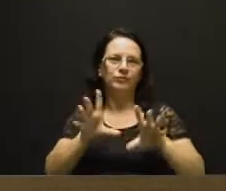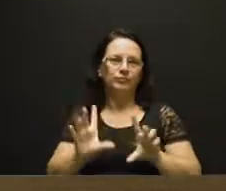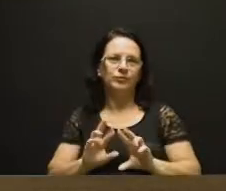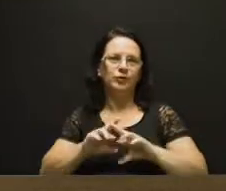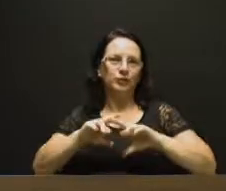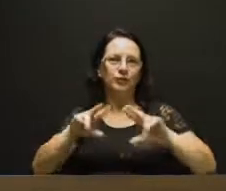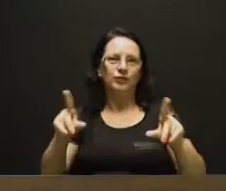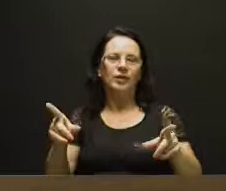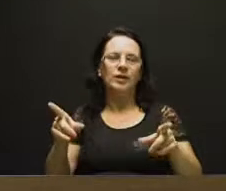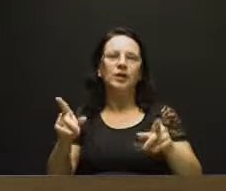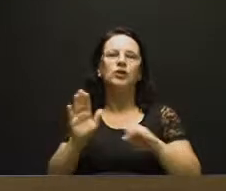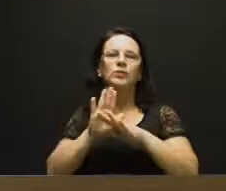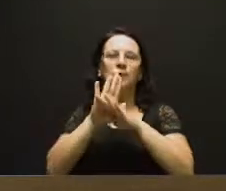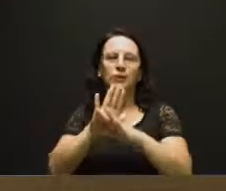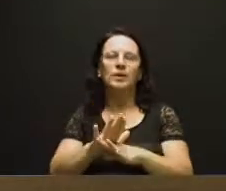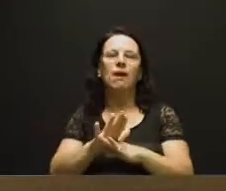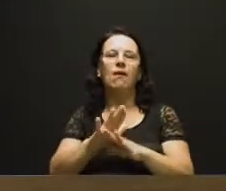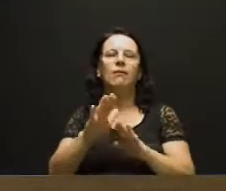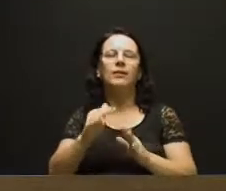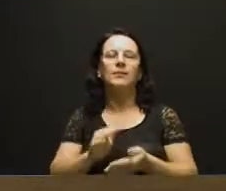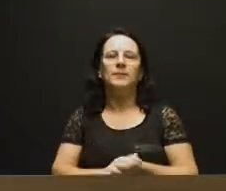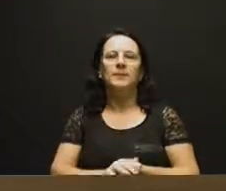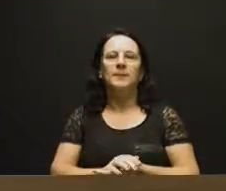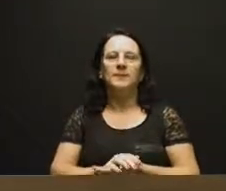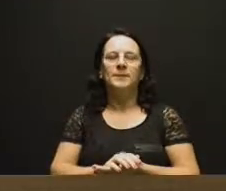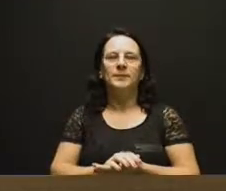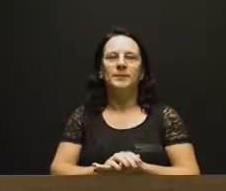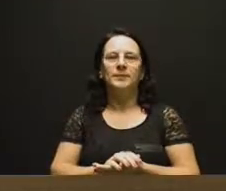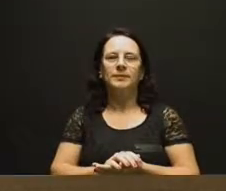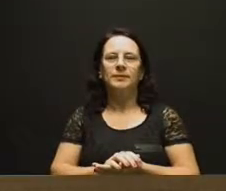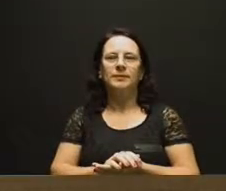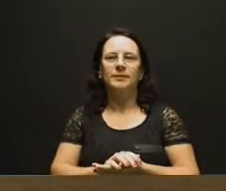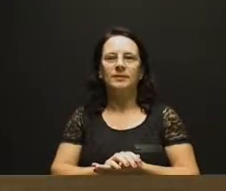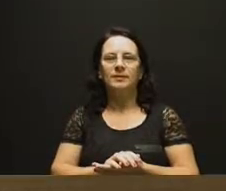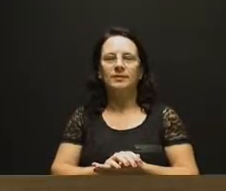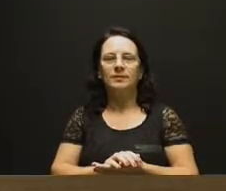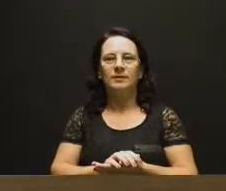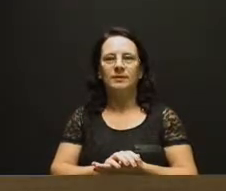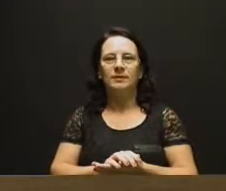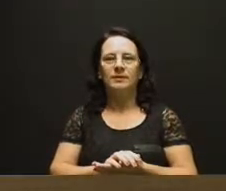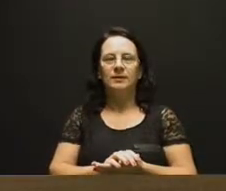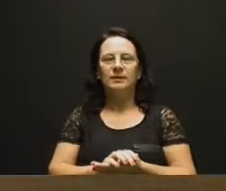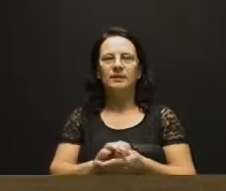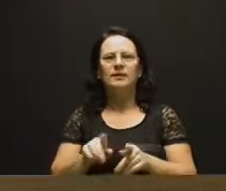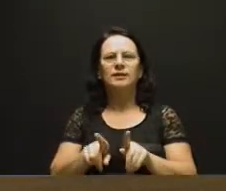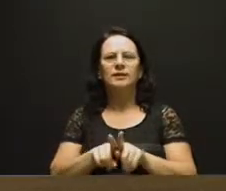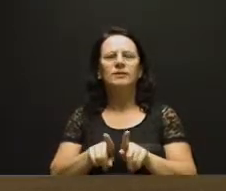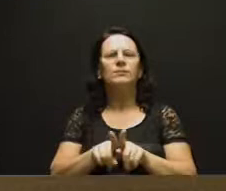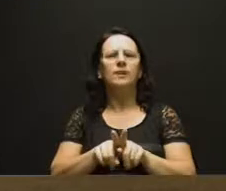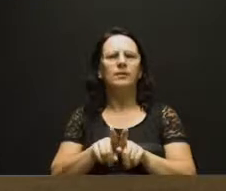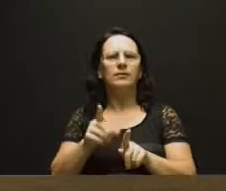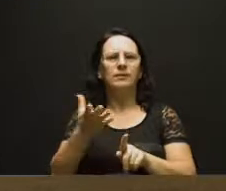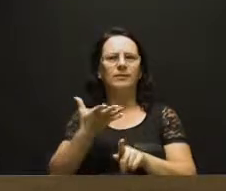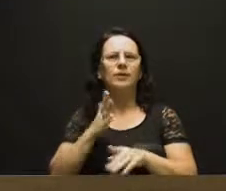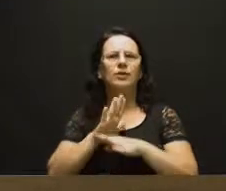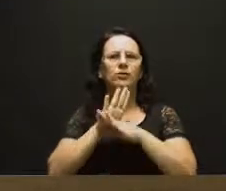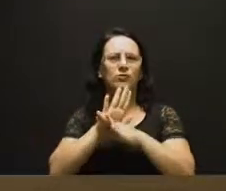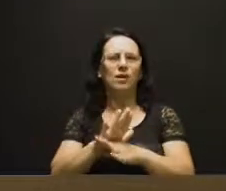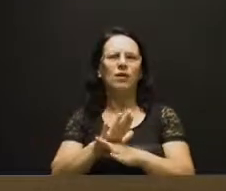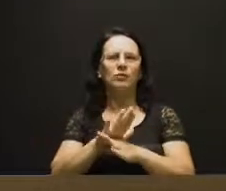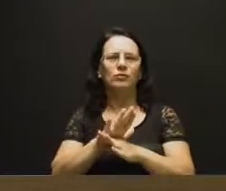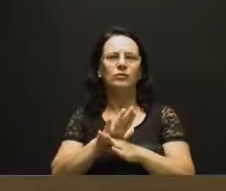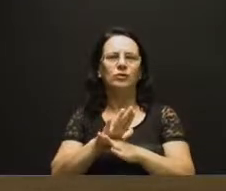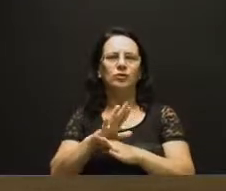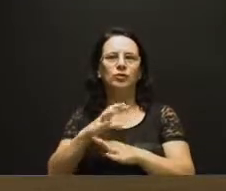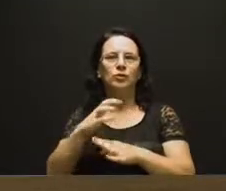estão engajados nesse assunto com afinco estão realmente é dedicados de acordo com os recursos